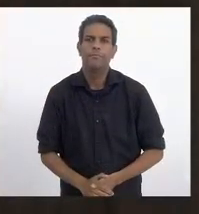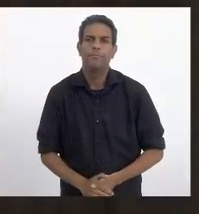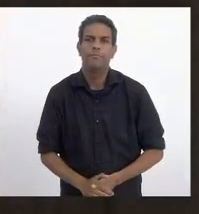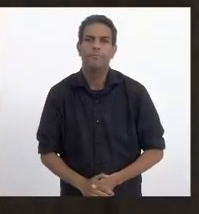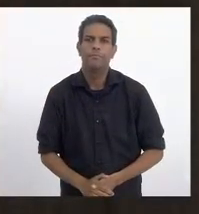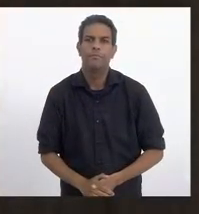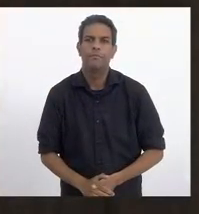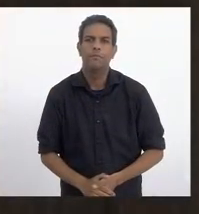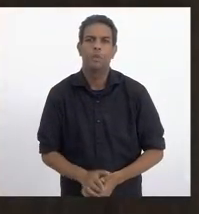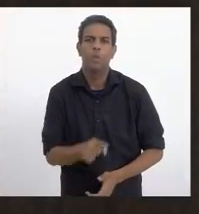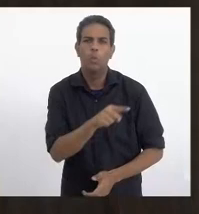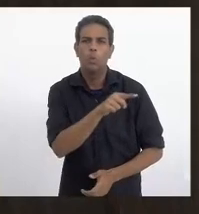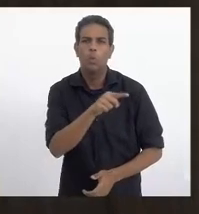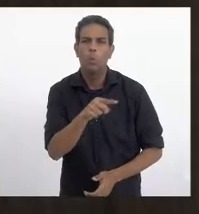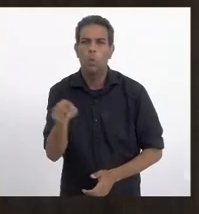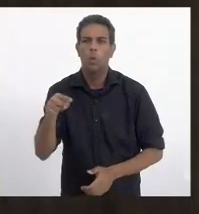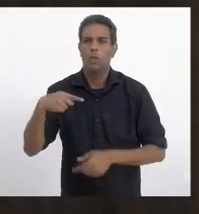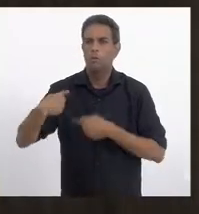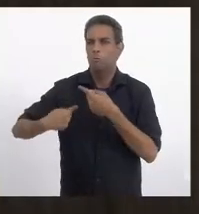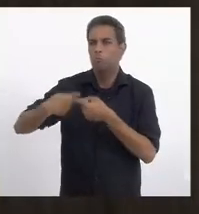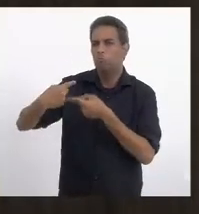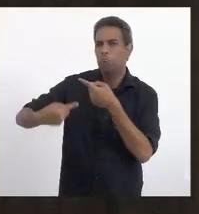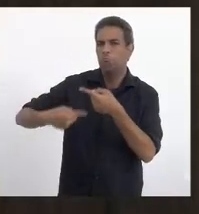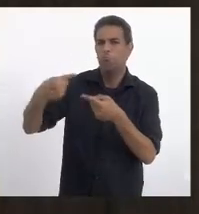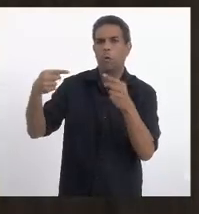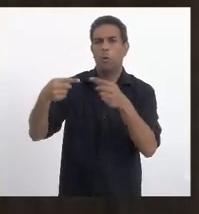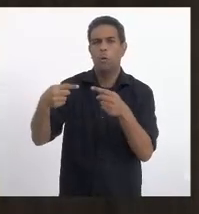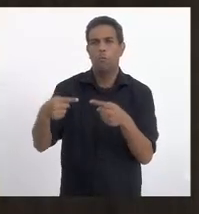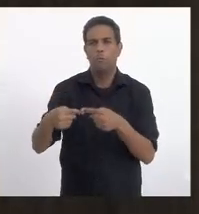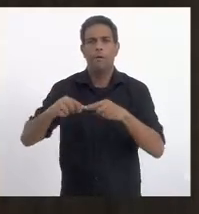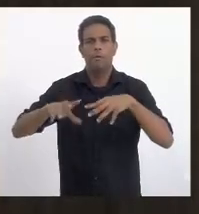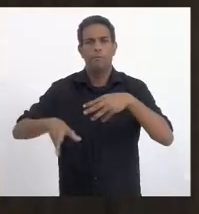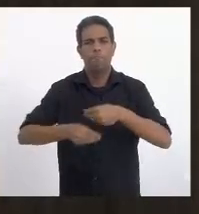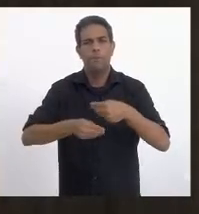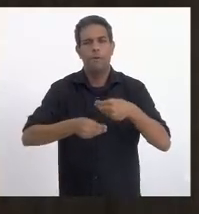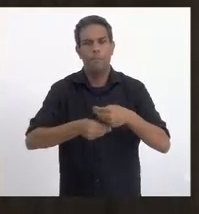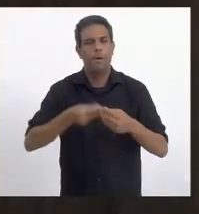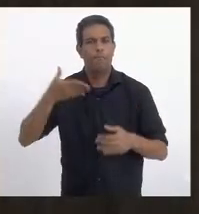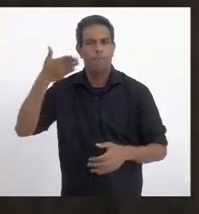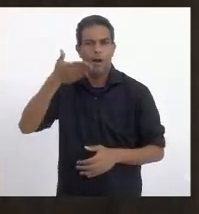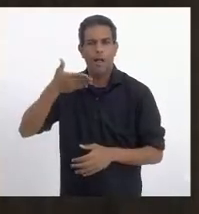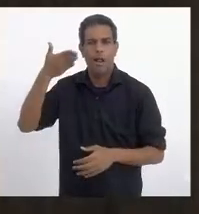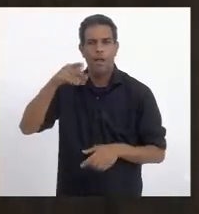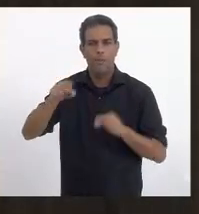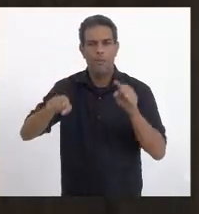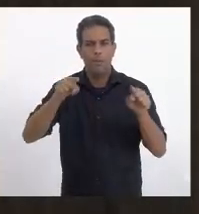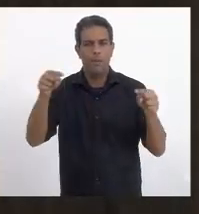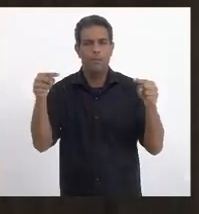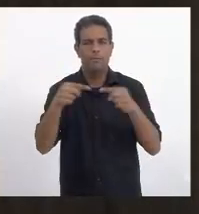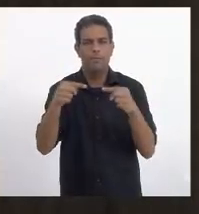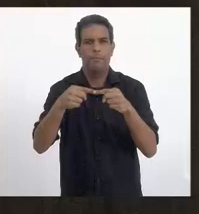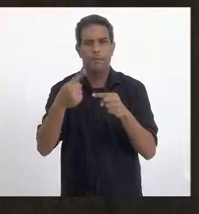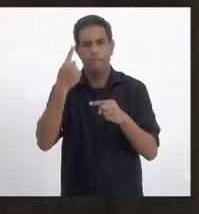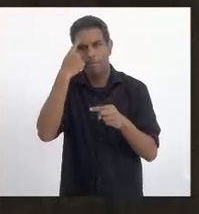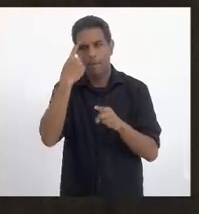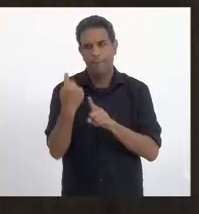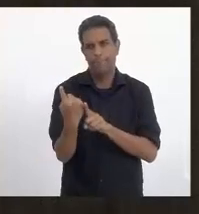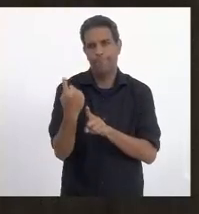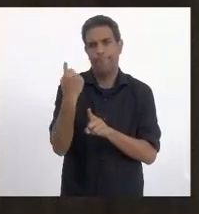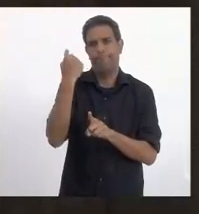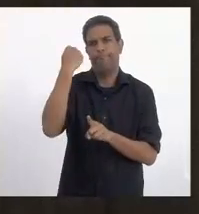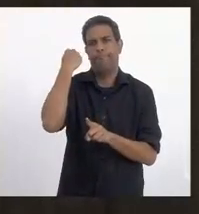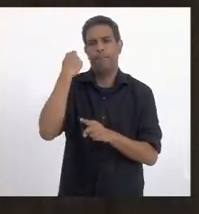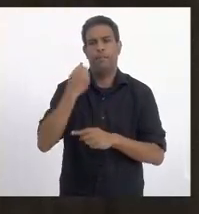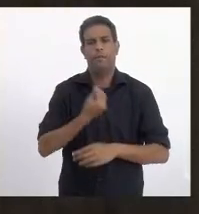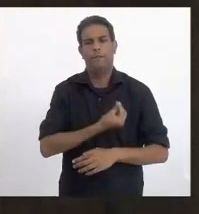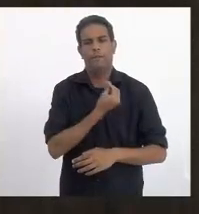pegando um gancho um pouco da falta dos anteriores eu tenho que voltar um pouco no tempo